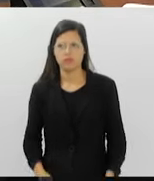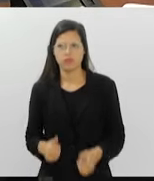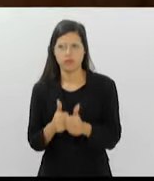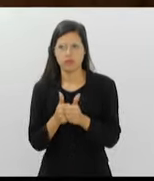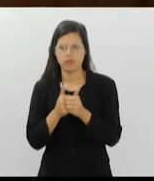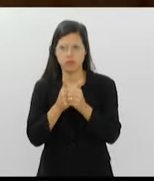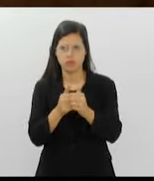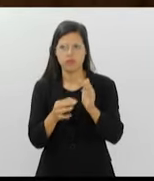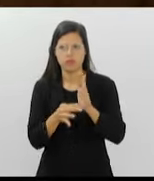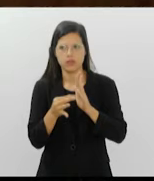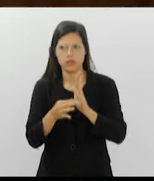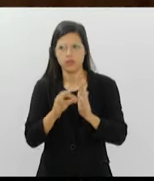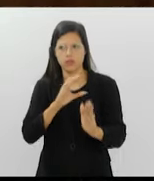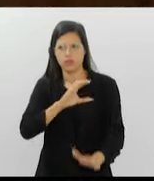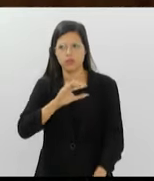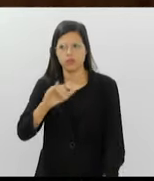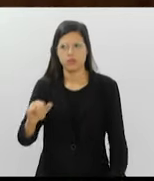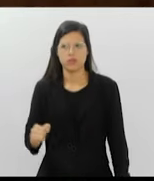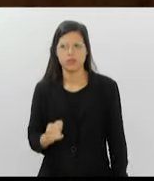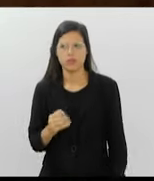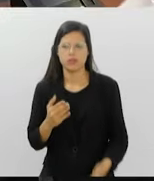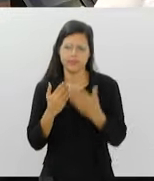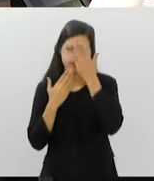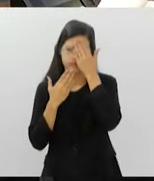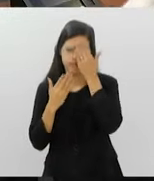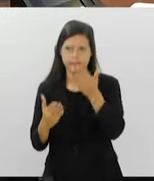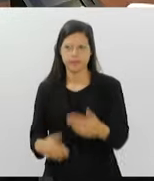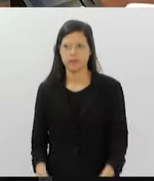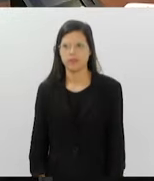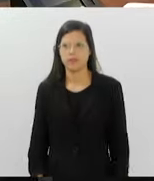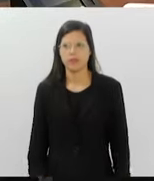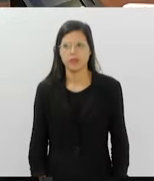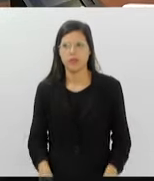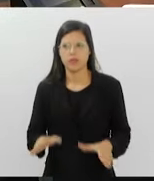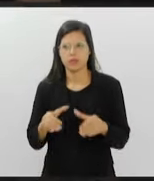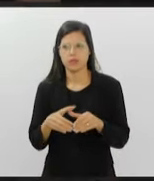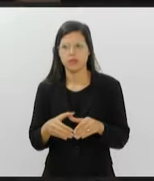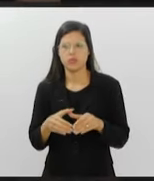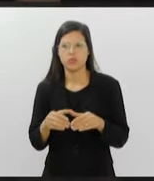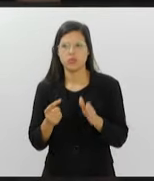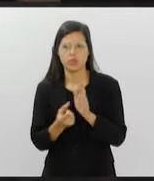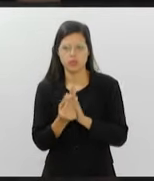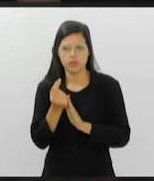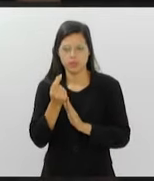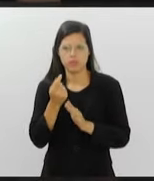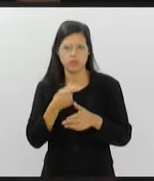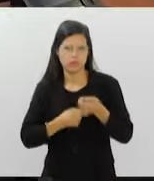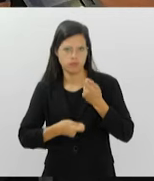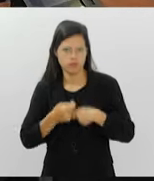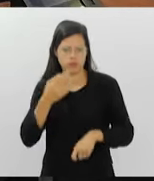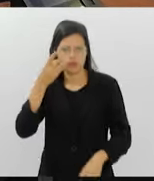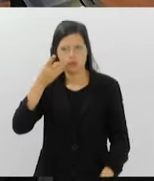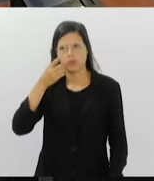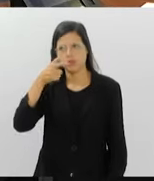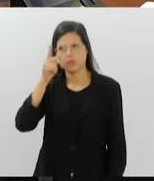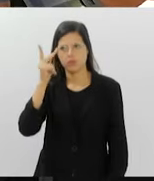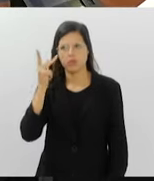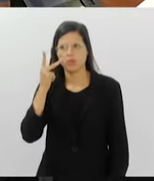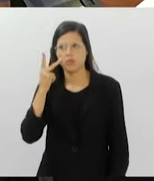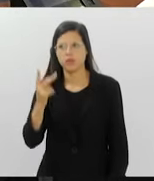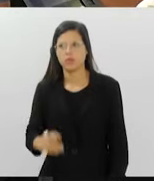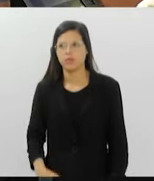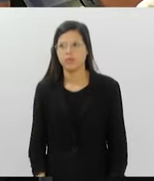Acompanho o parecer da CCJ. Muito obrigado, amigo. Pela Comissão de Orçamento e Finanças, deputado Luiz Paulo, por favor.